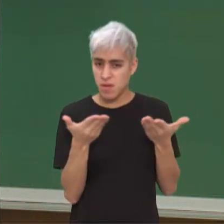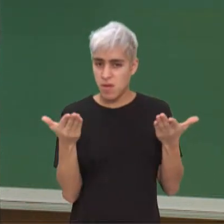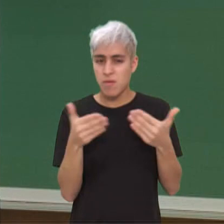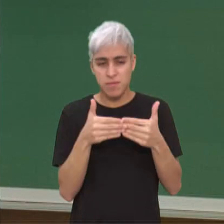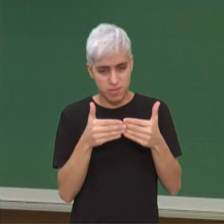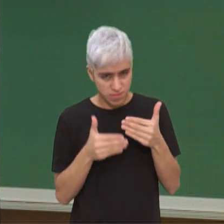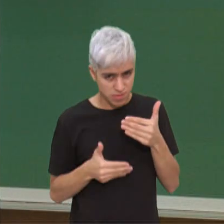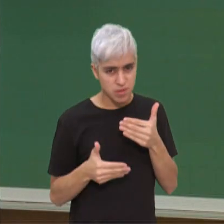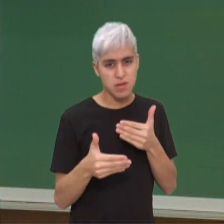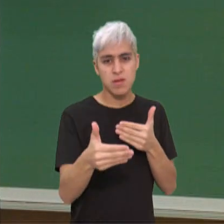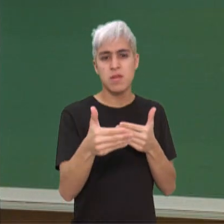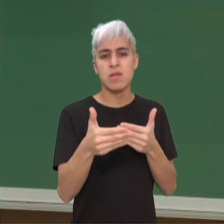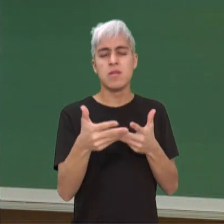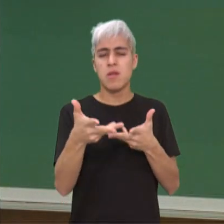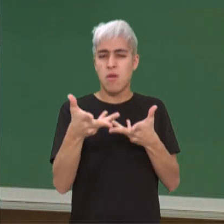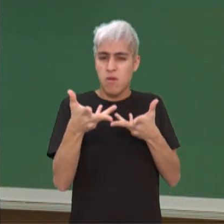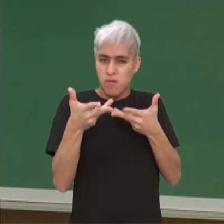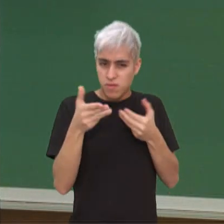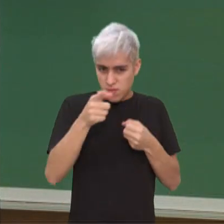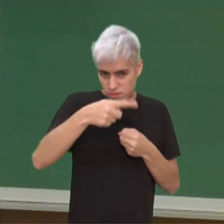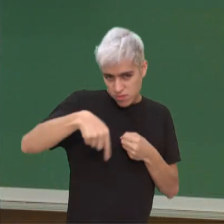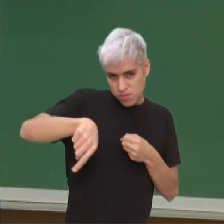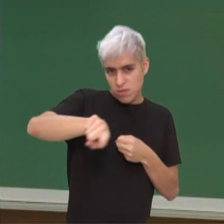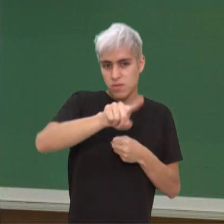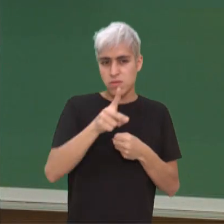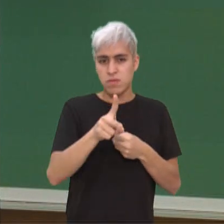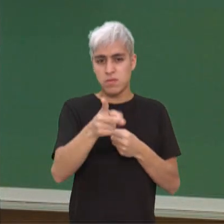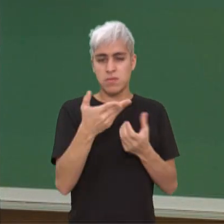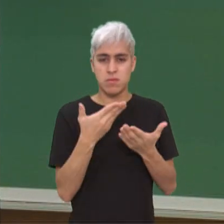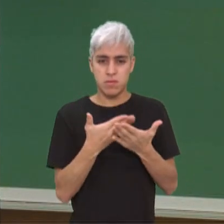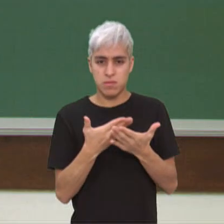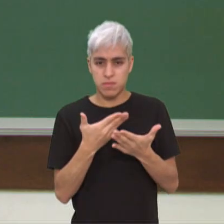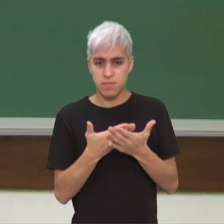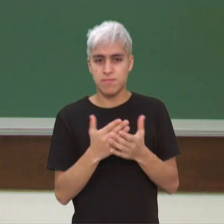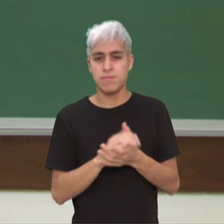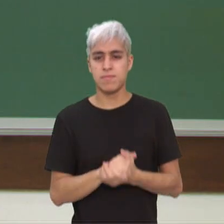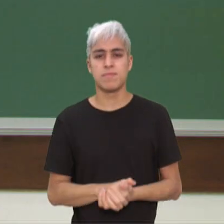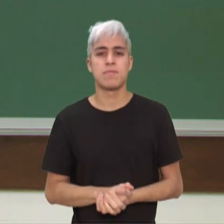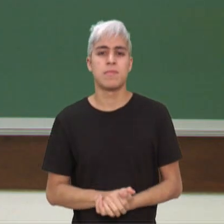em frente, eu convido você para nós irmos em frente. Vamos lá?